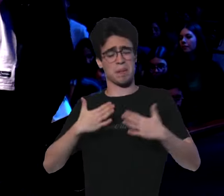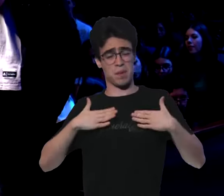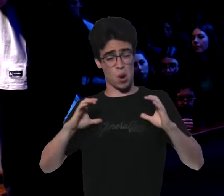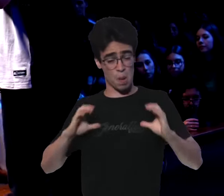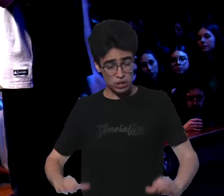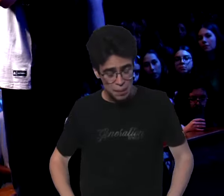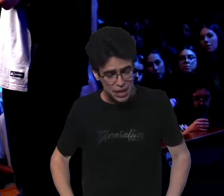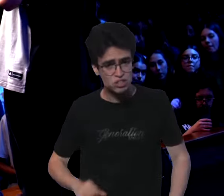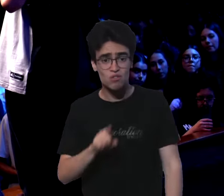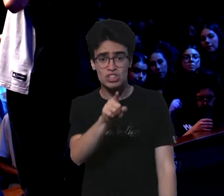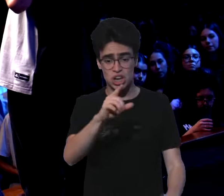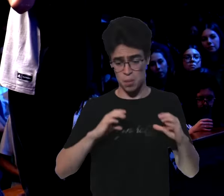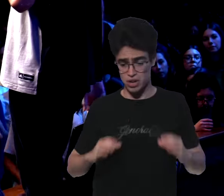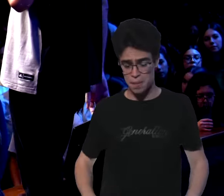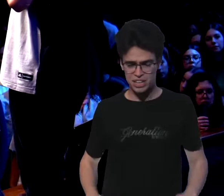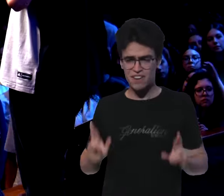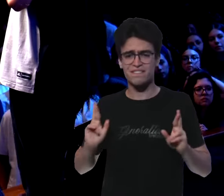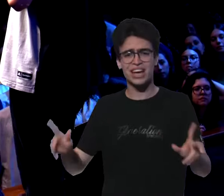não ia ser assim?